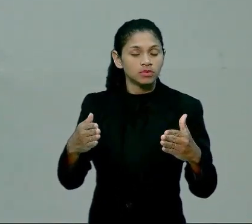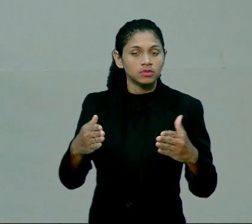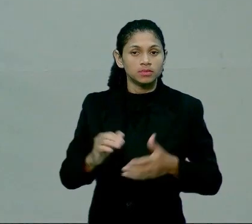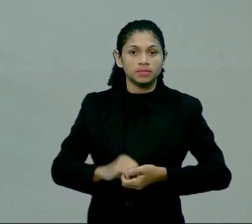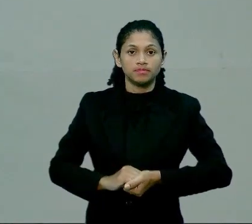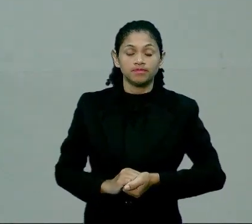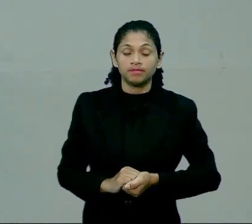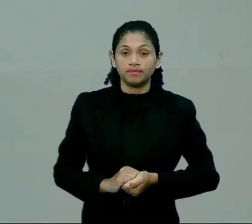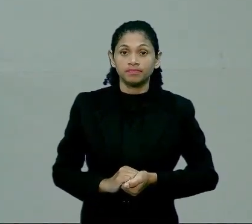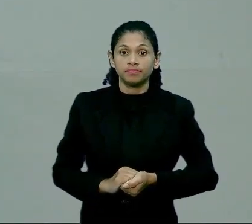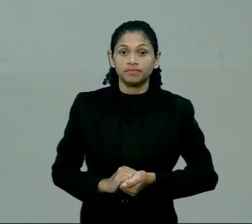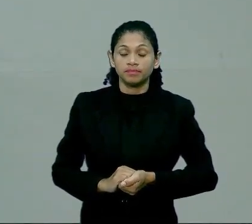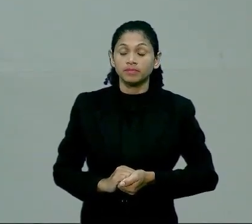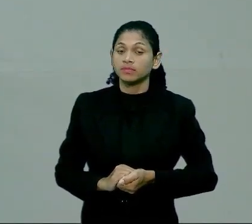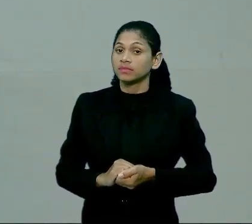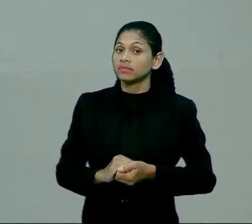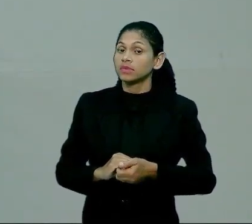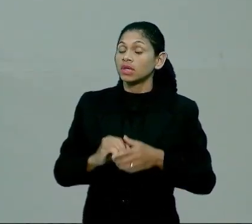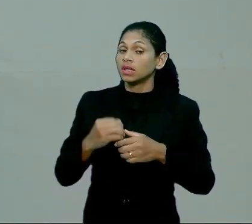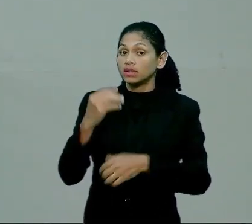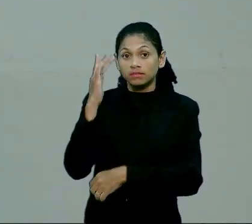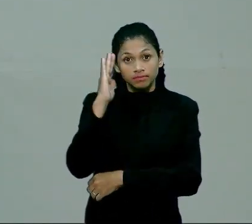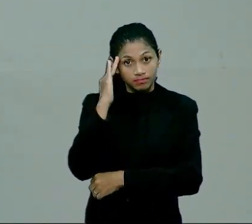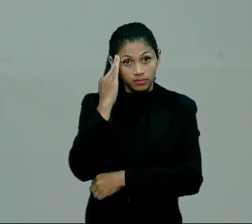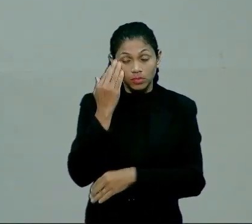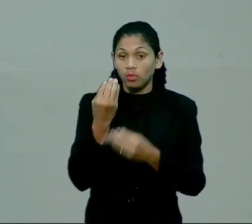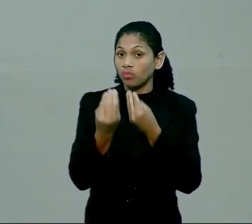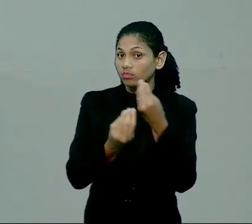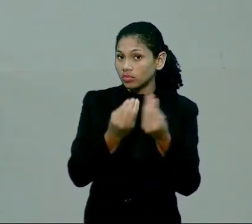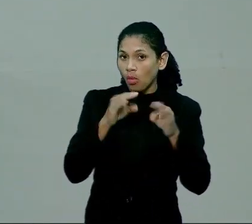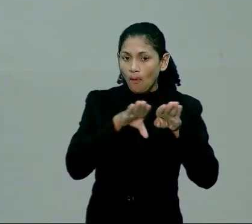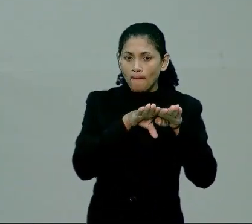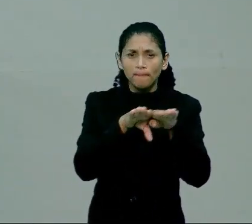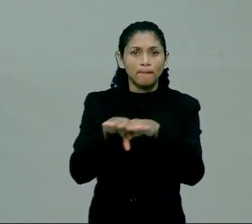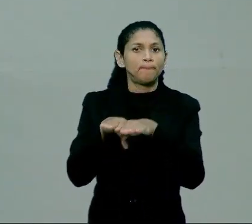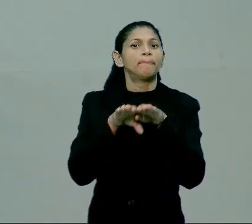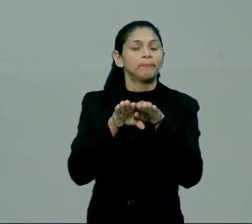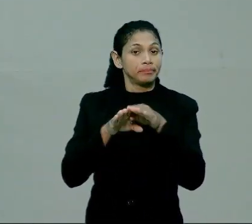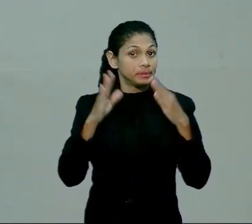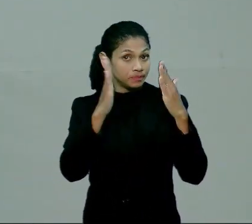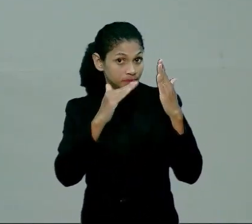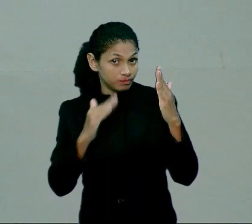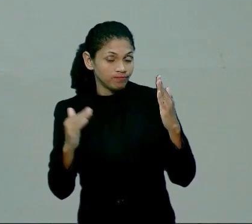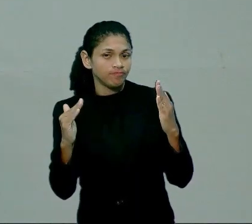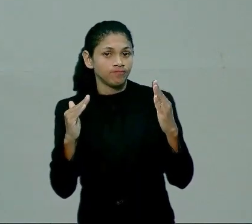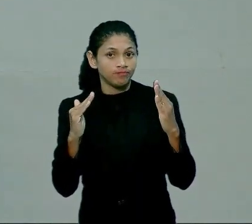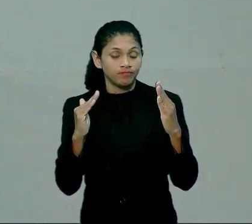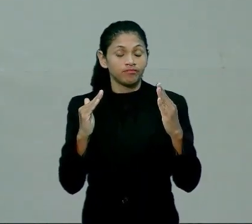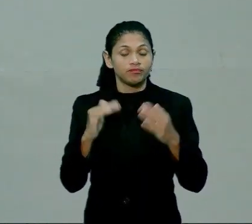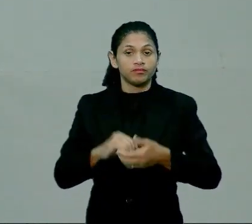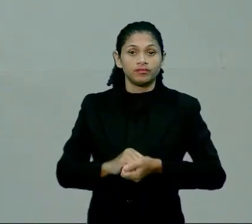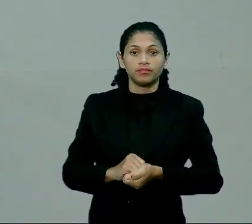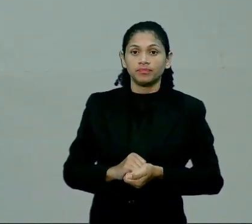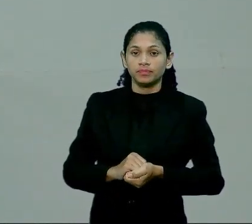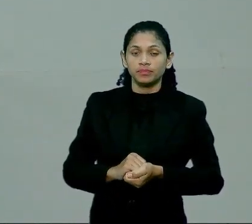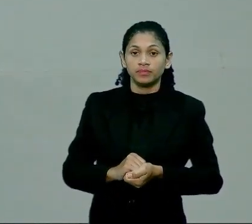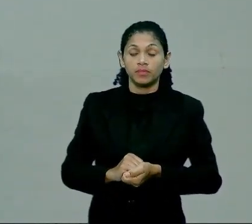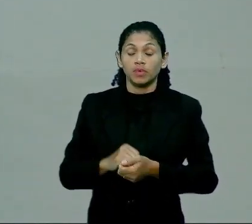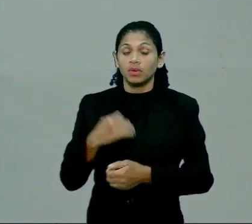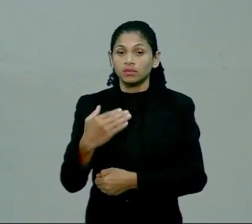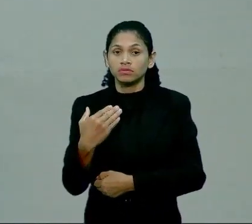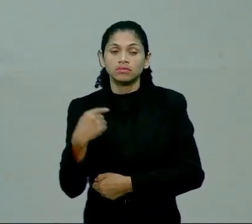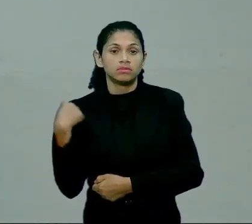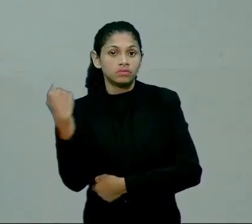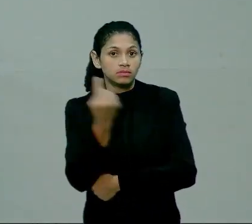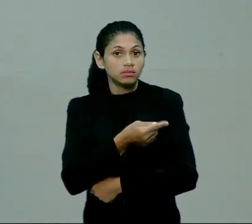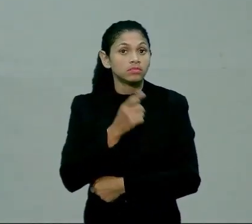É entender como um padrão estético, essa cobrança exacerbada, afeta o nosso cotidiano. Além disso, como a gente aborda sempre o